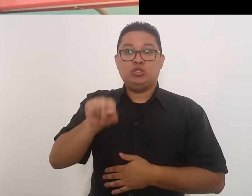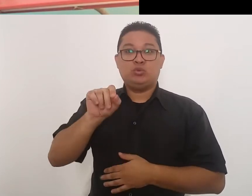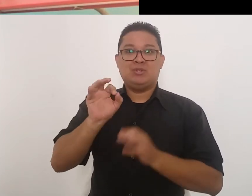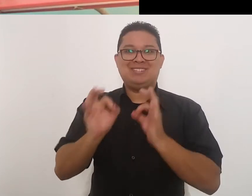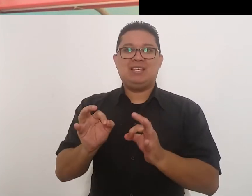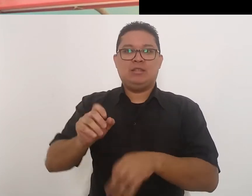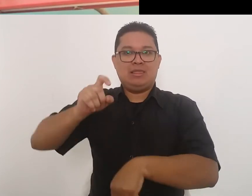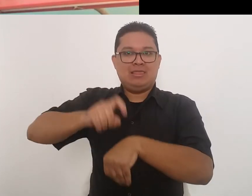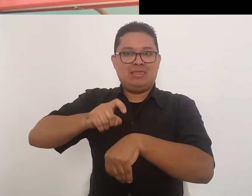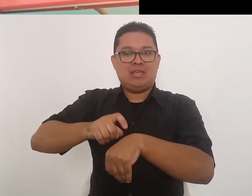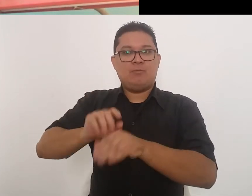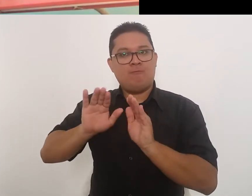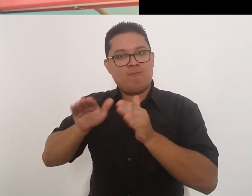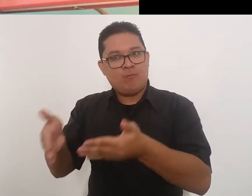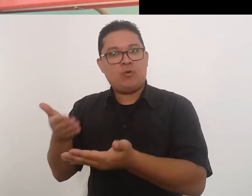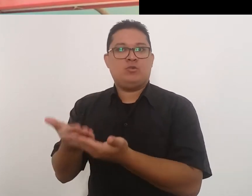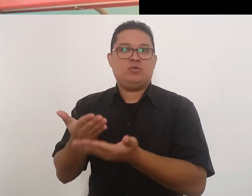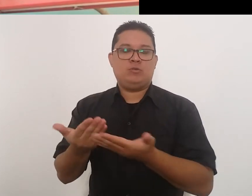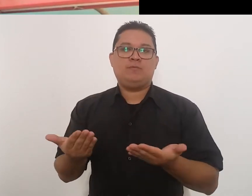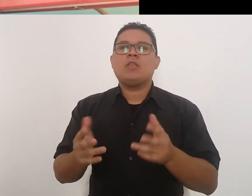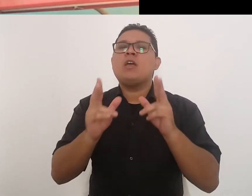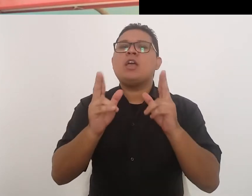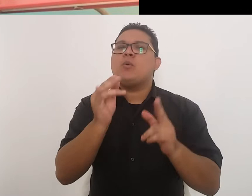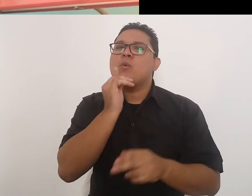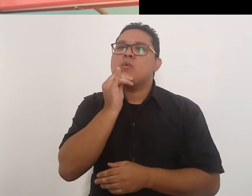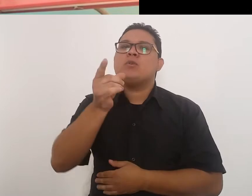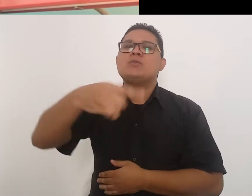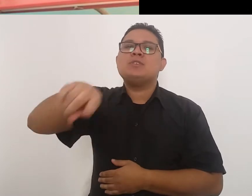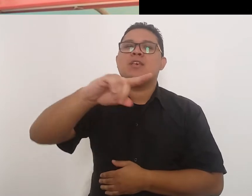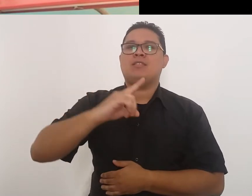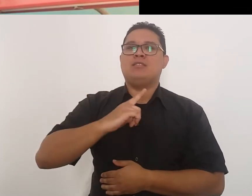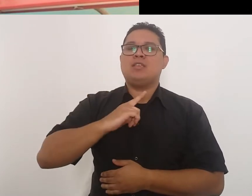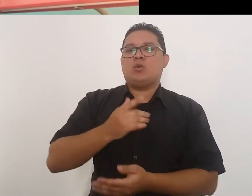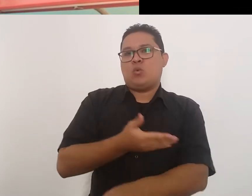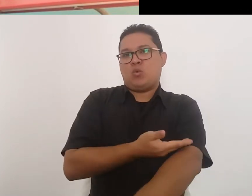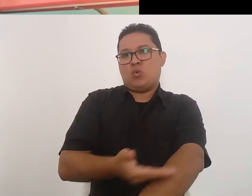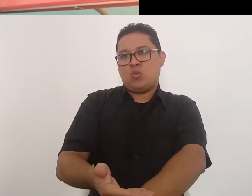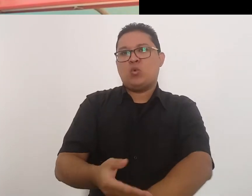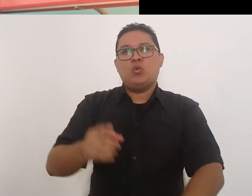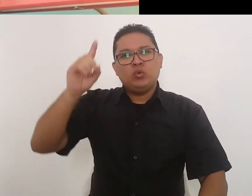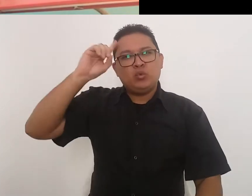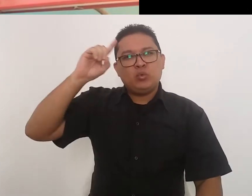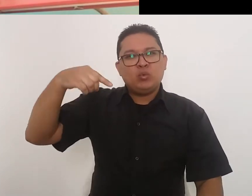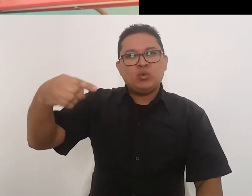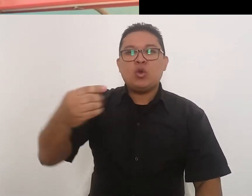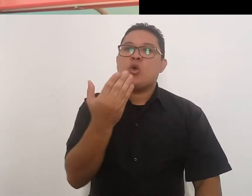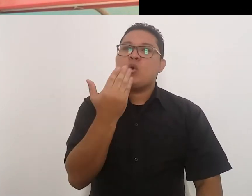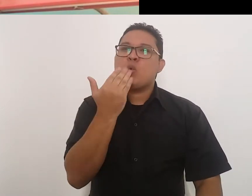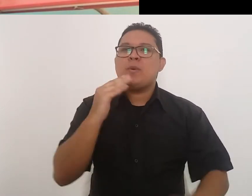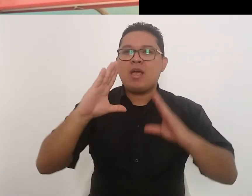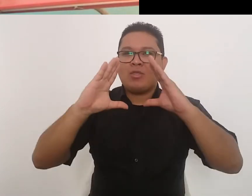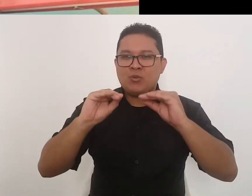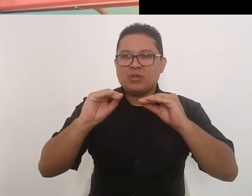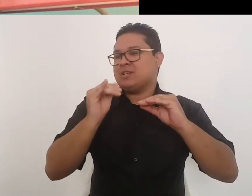determinado momento. Por exemplo, um jantar, né? Geralmente as pessoas jantam ali em tal hora, né? Salvo quando